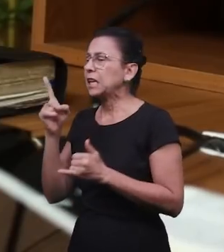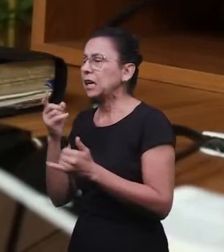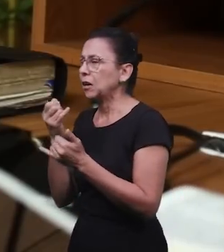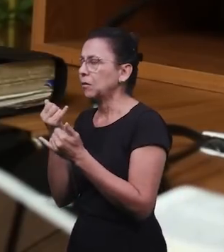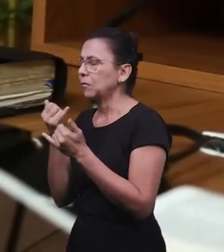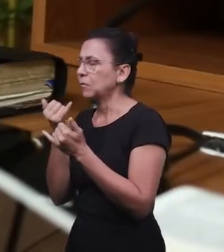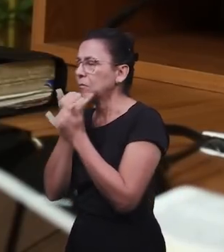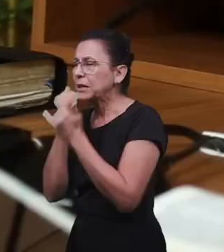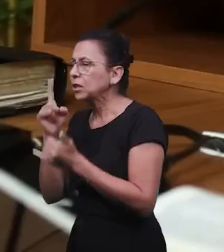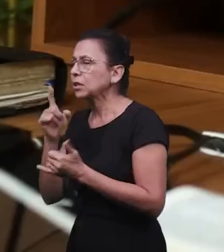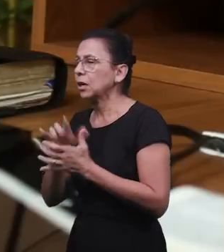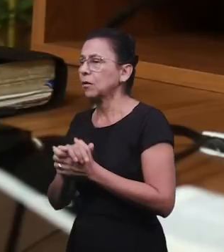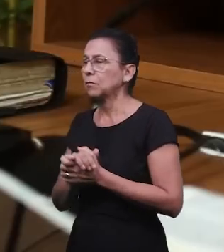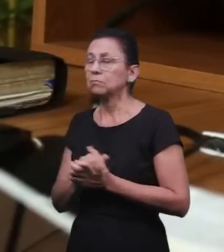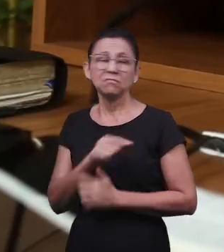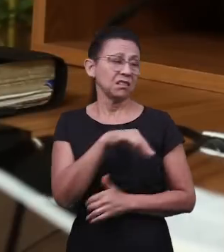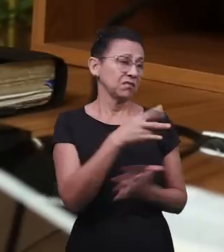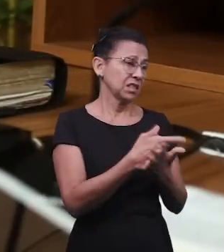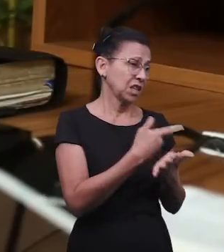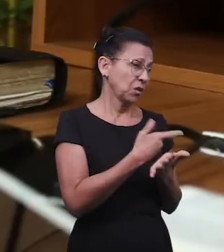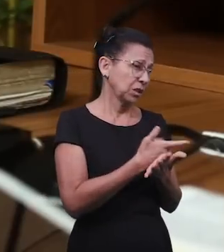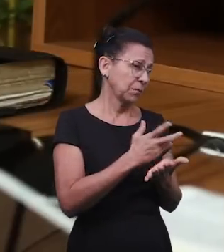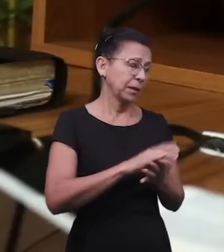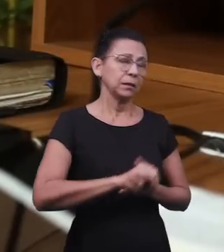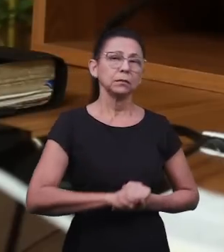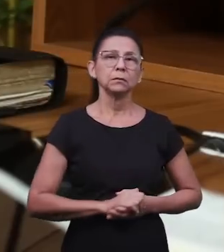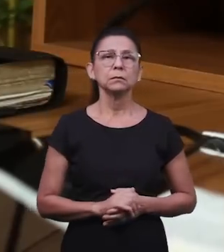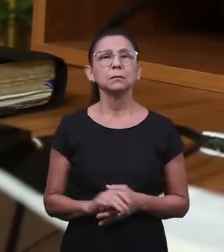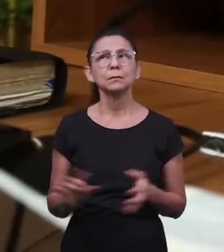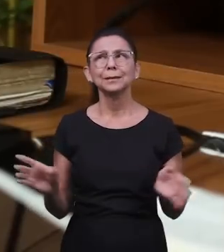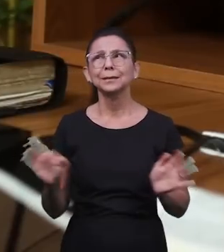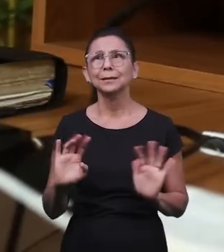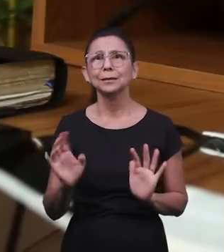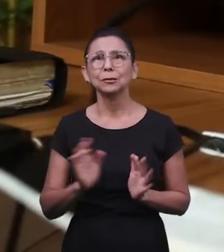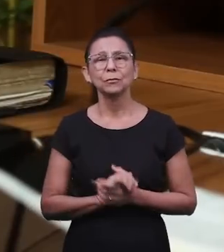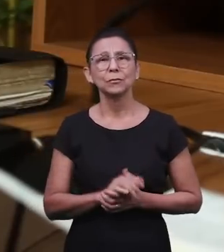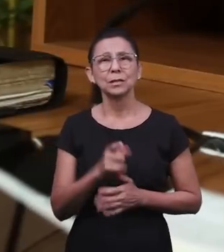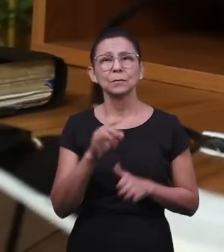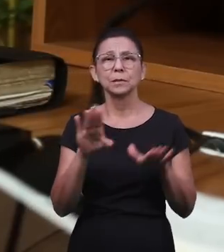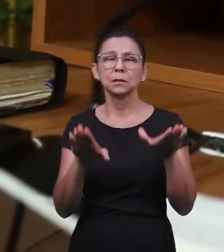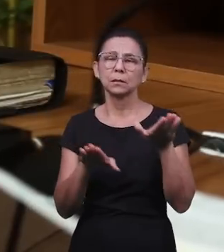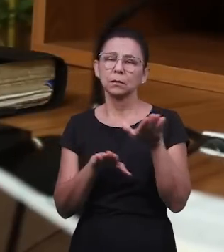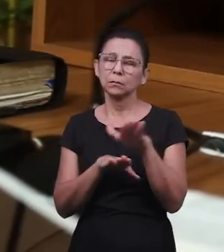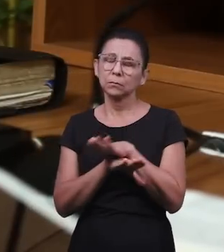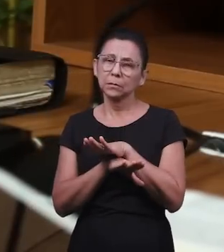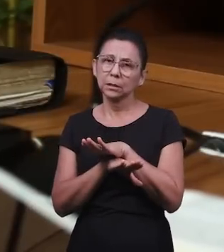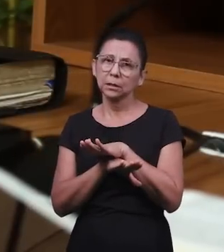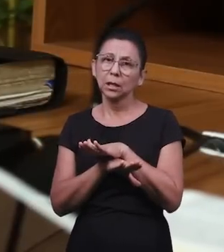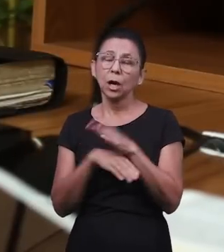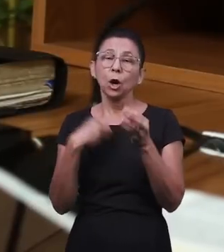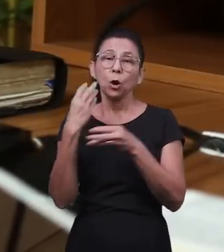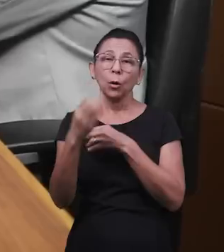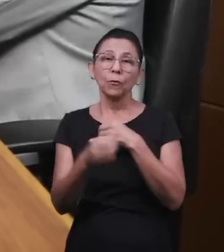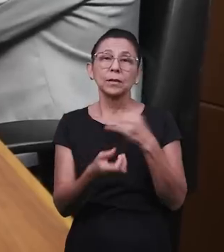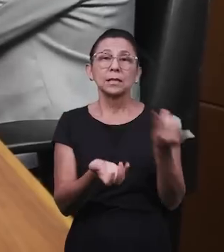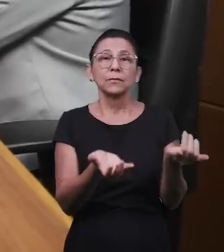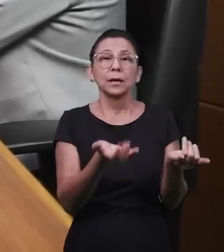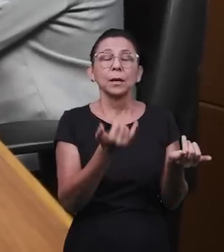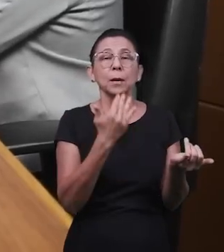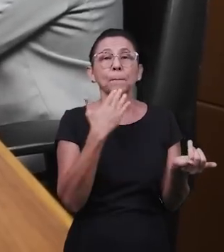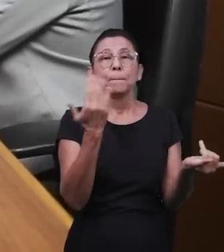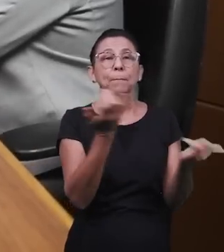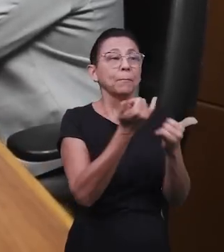Você retrucar na confissão sua, esse retrucar seu, não vai funcionar na confissão. É